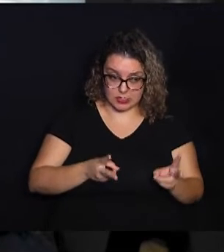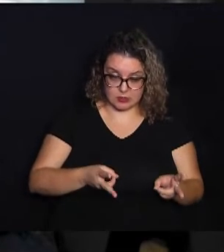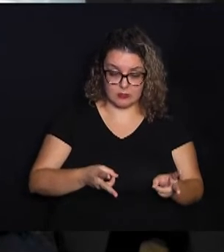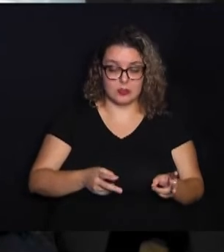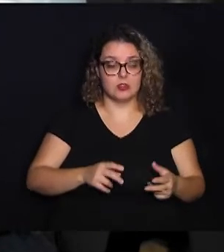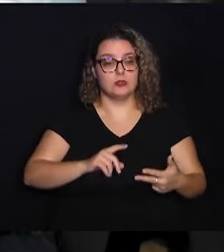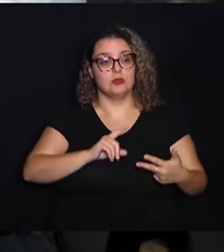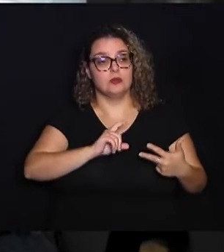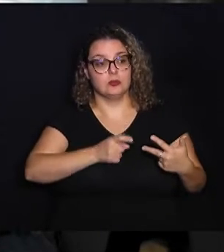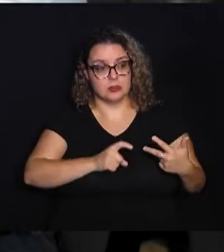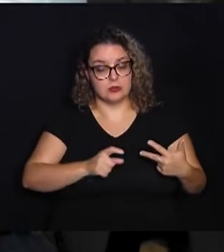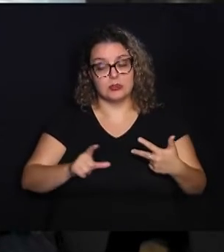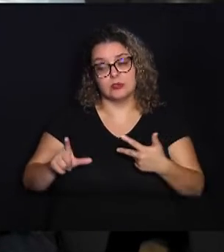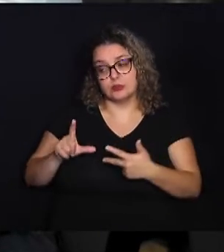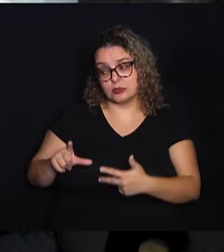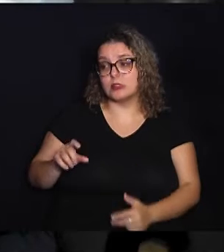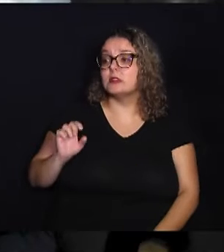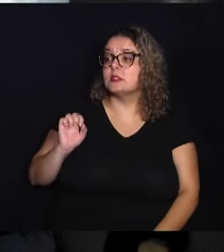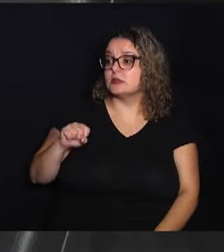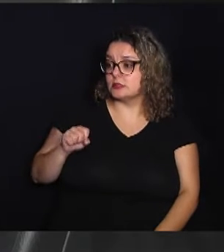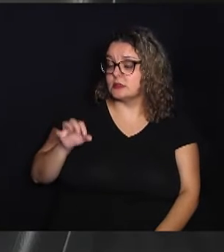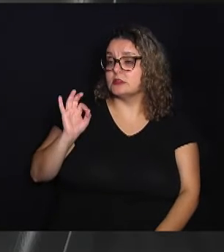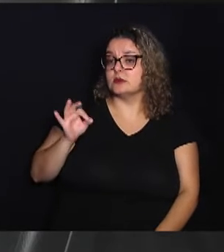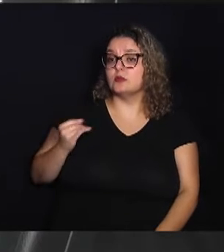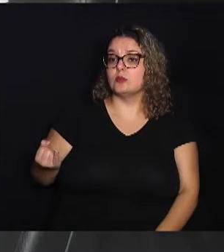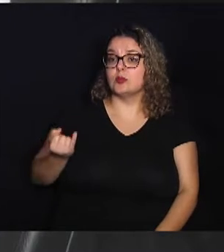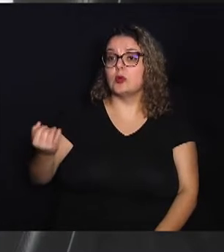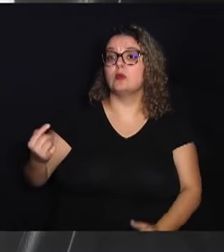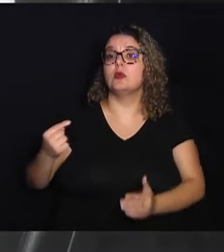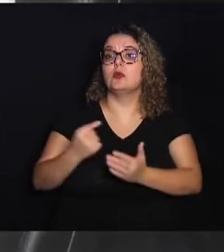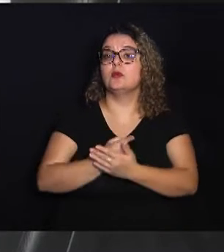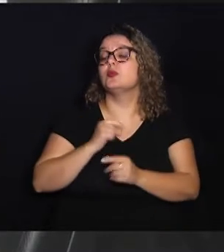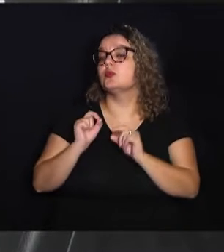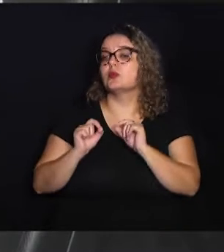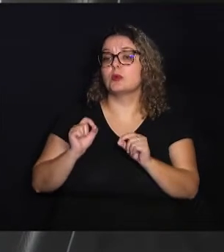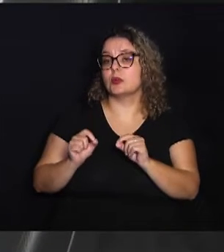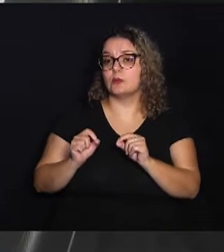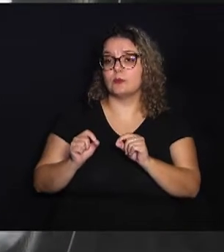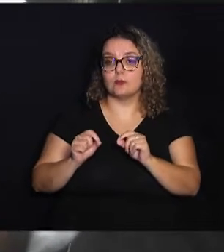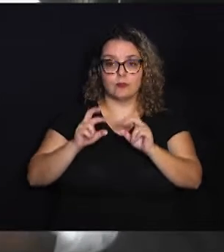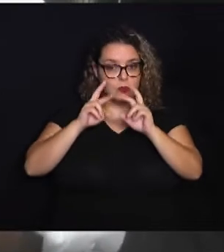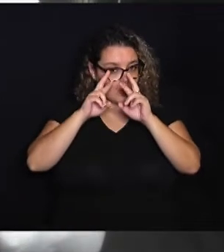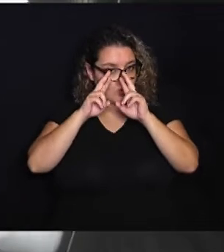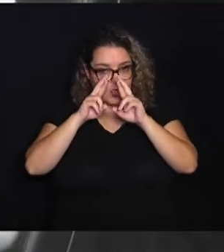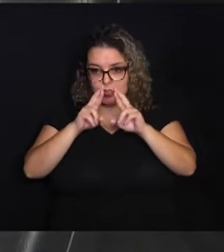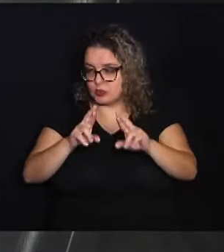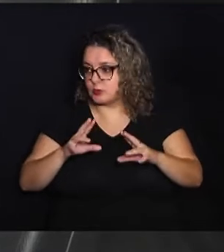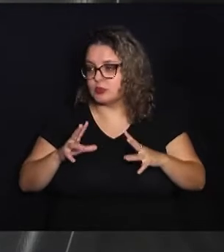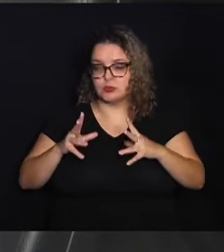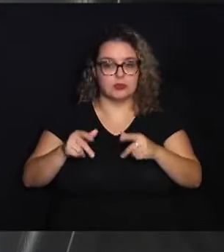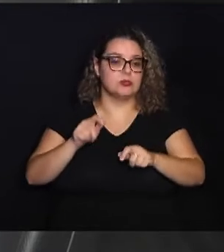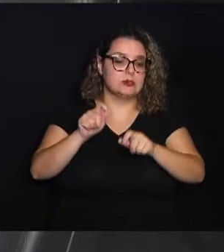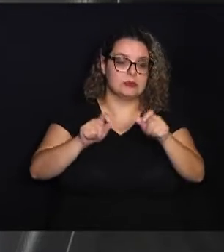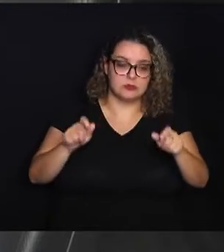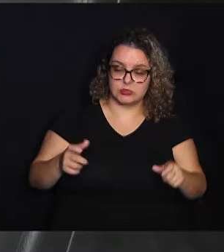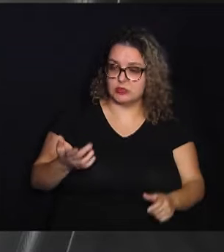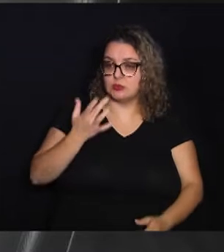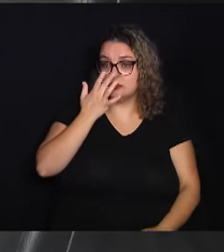dúvida. Foi interessante também a sua pergunta no seguinte sentido. Respeitando todas essas pessoas que